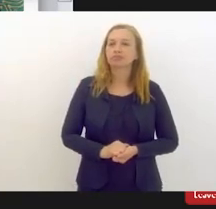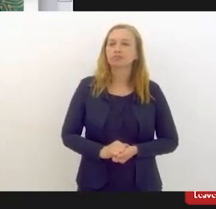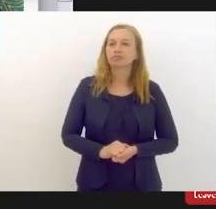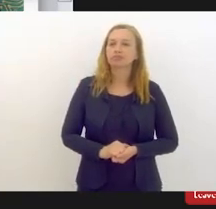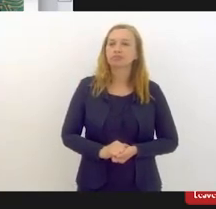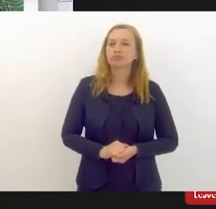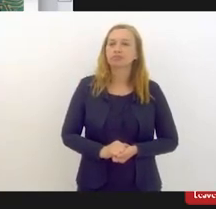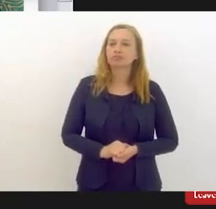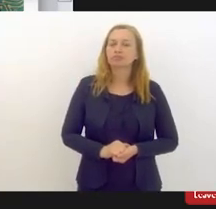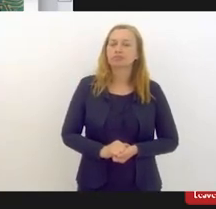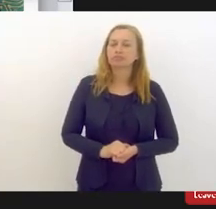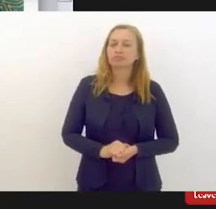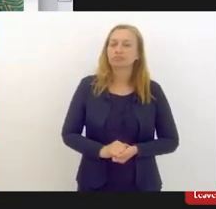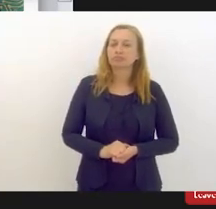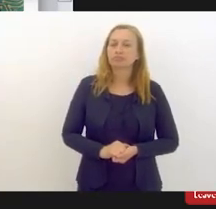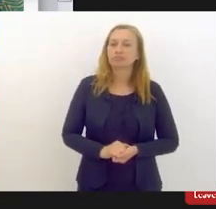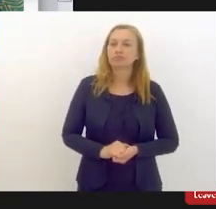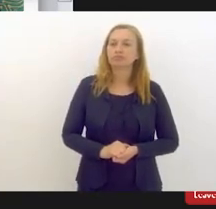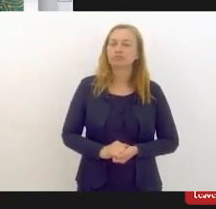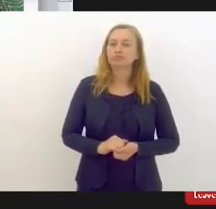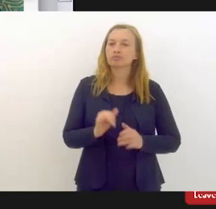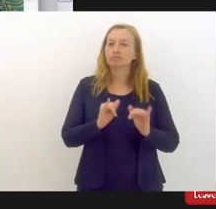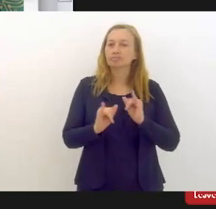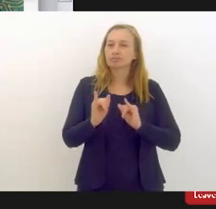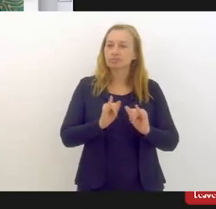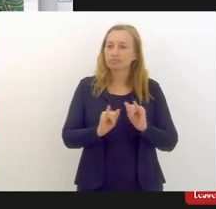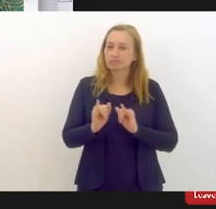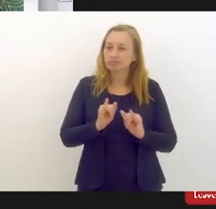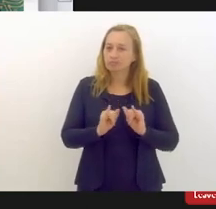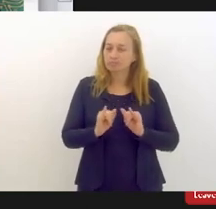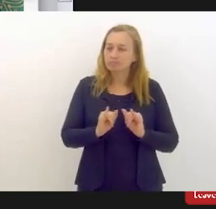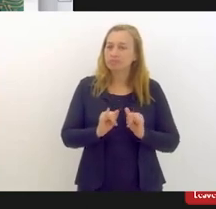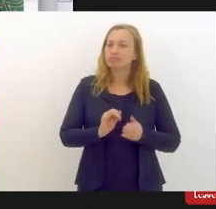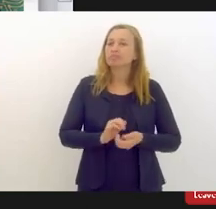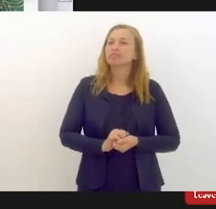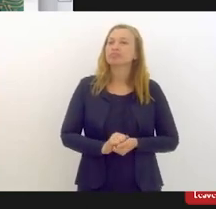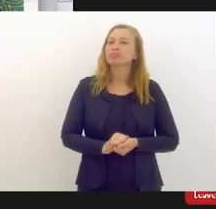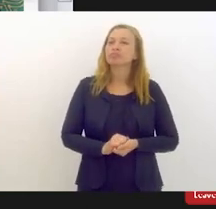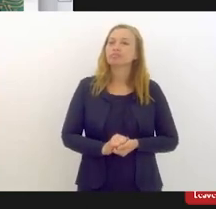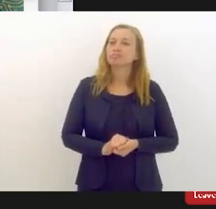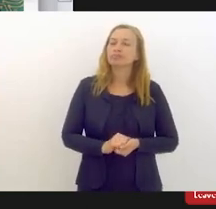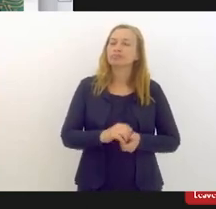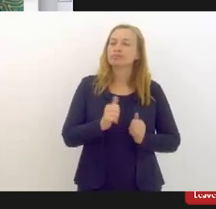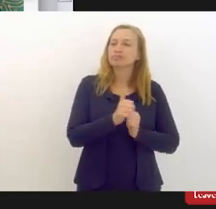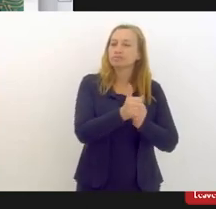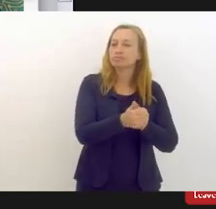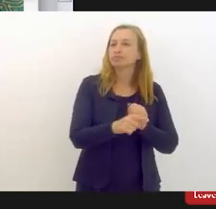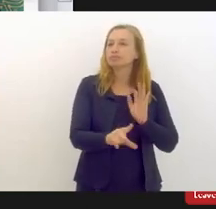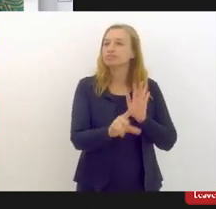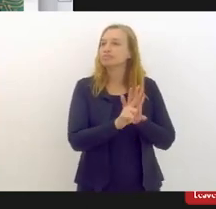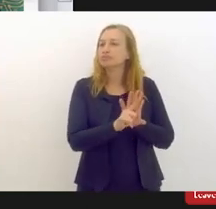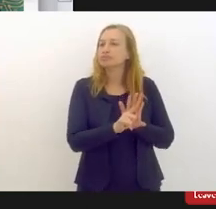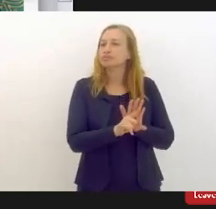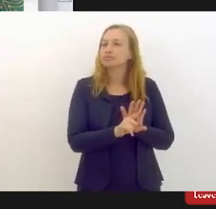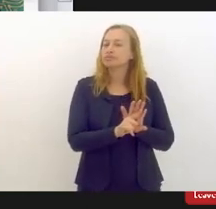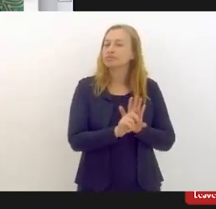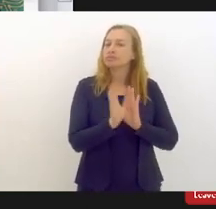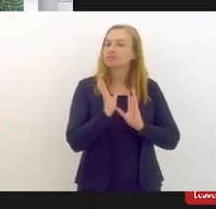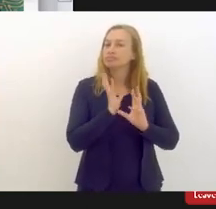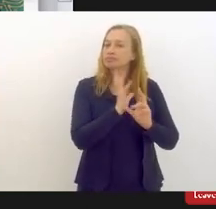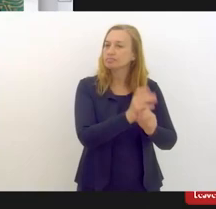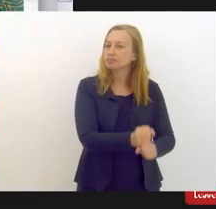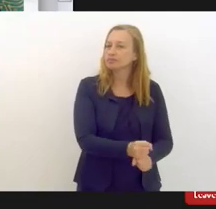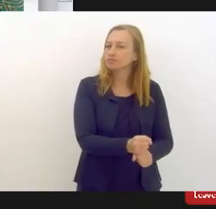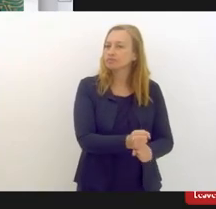Trouxemos aqui, deputado, alguns números, seguindo a legislação, então, de forma bem direta